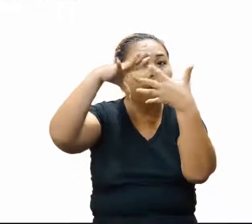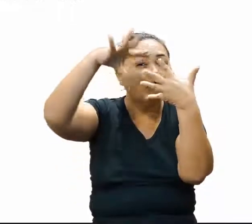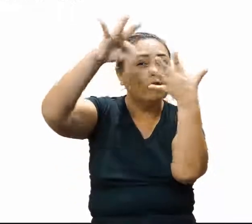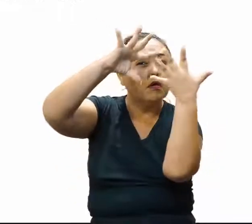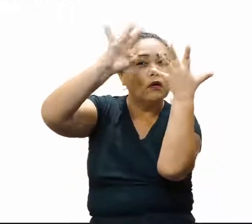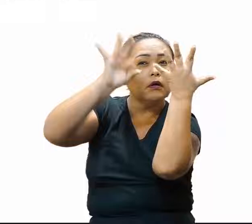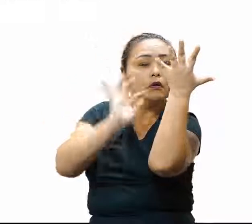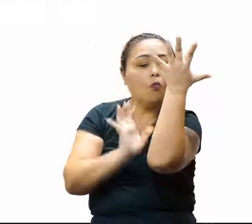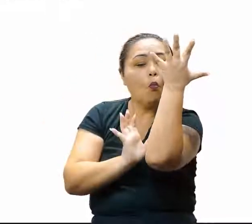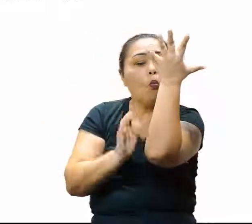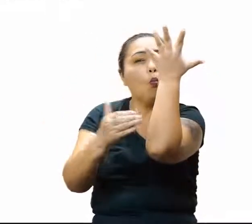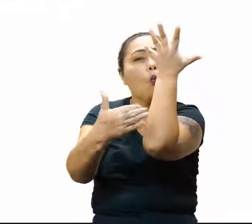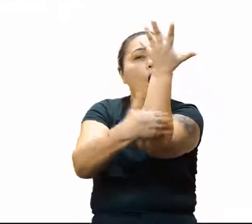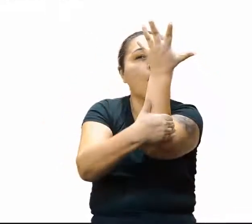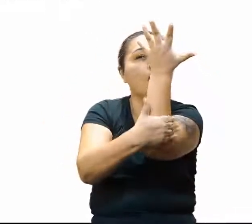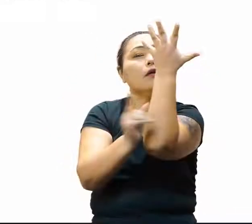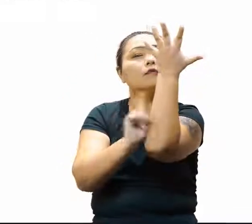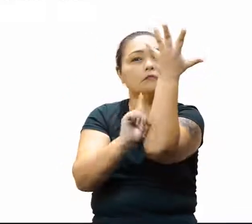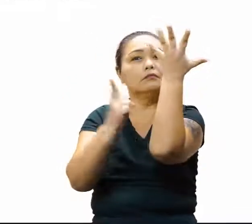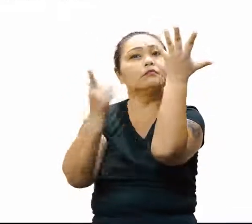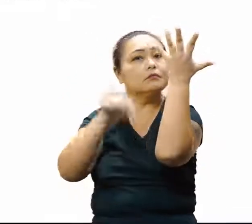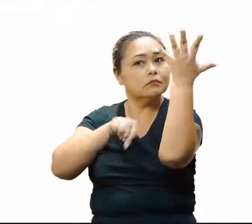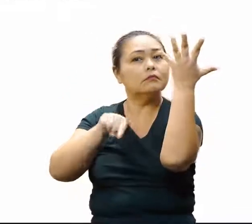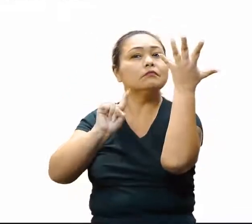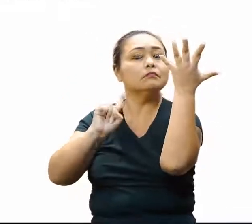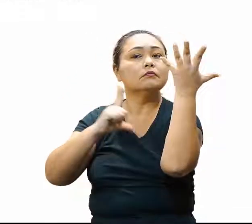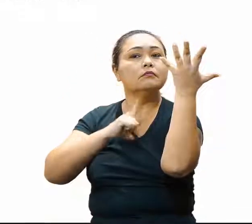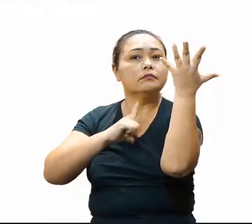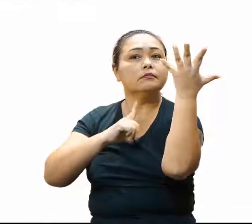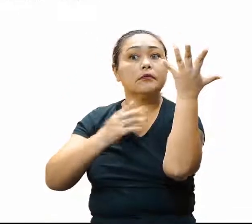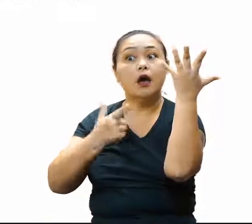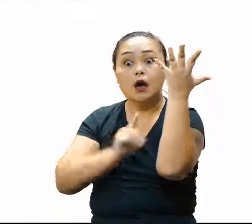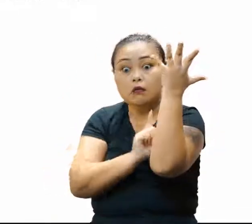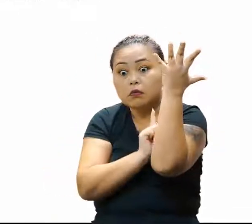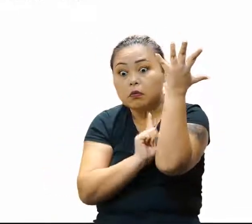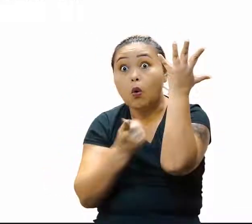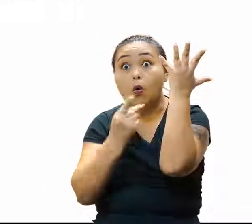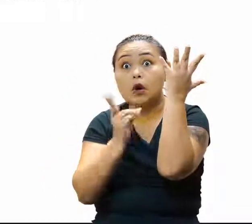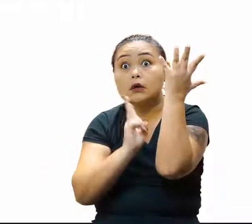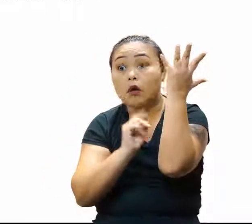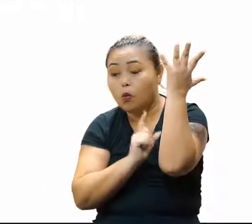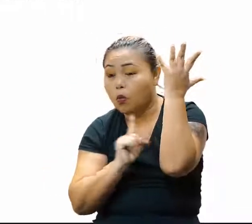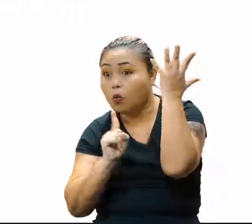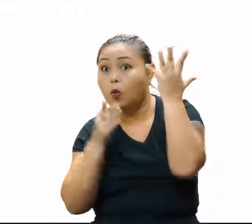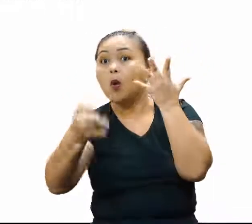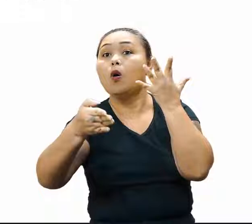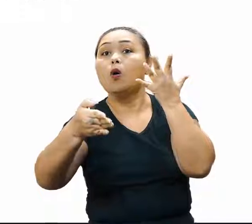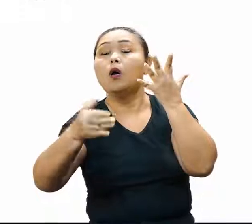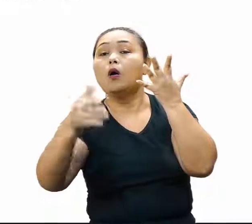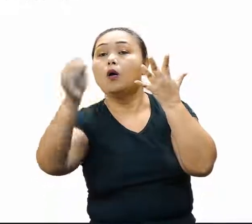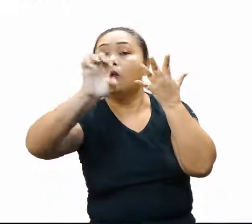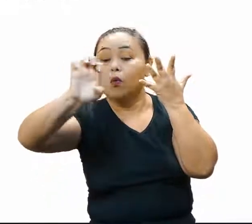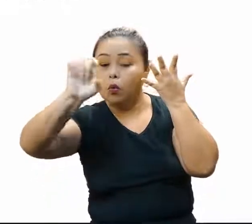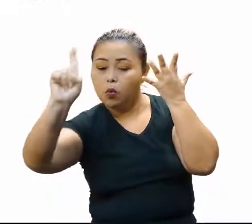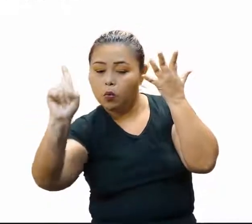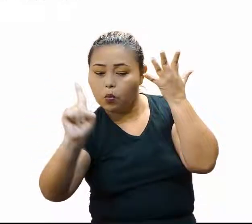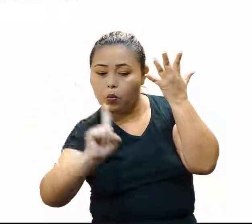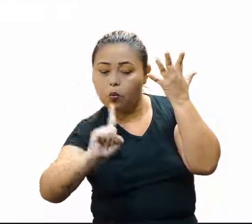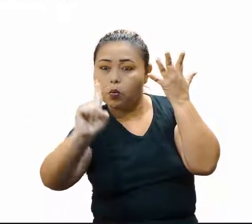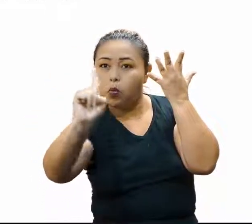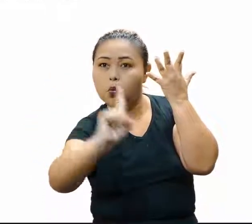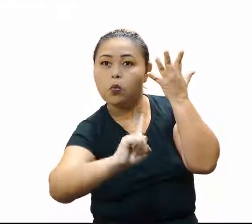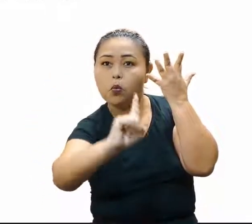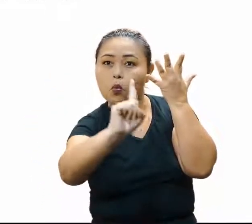árvores, na floresta. E aí pega de surpresa o europeu, ou então